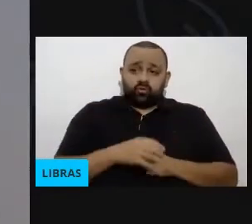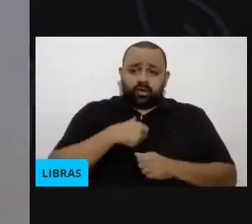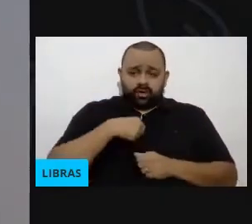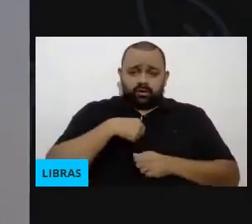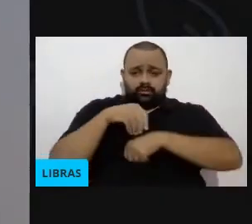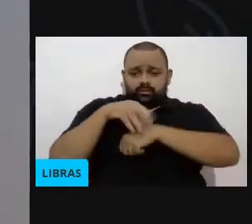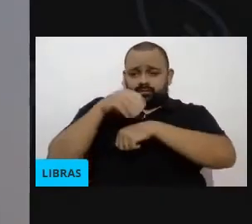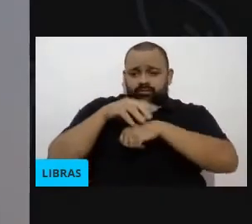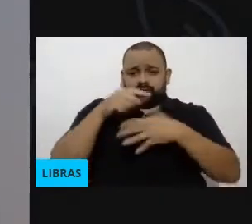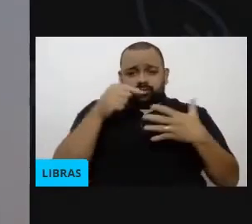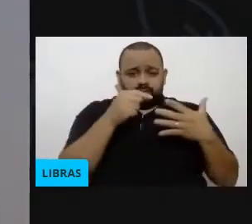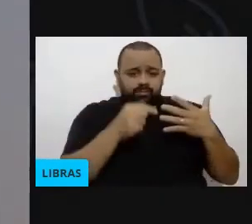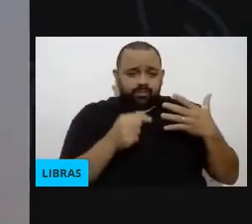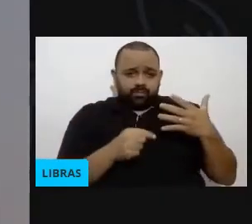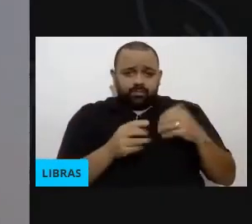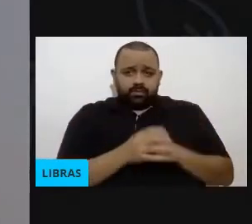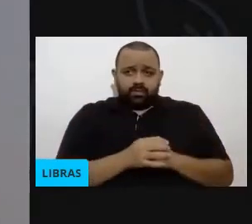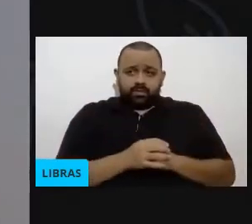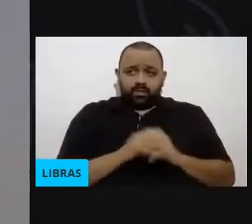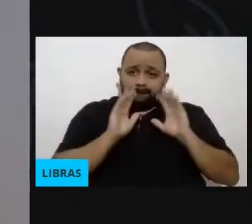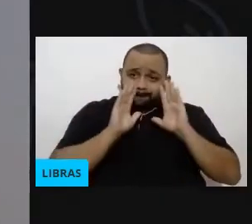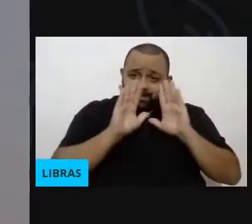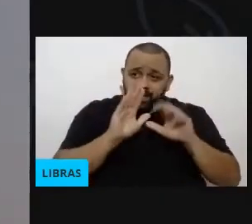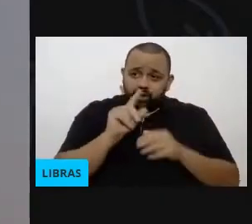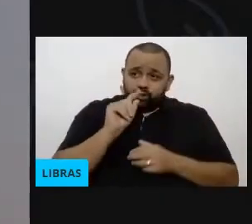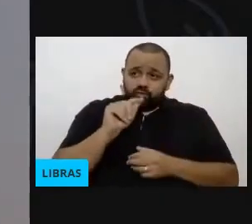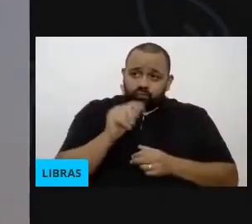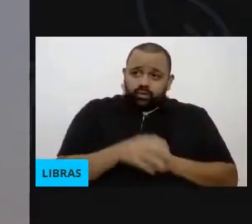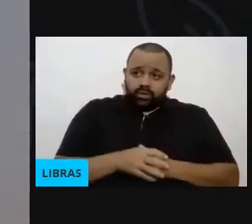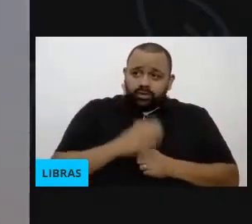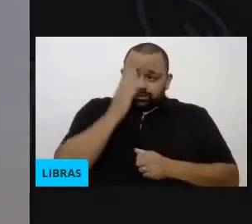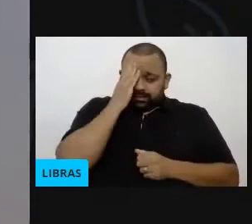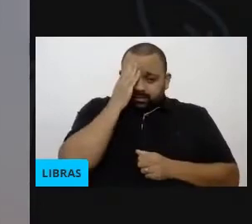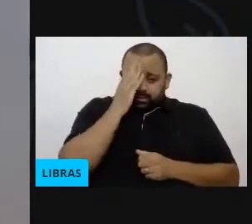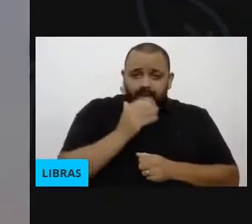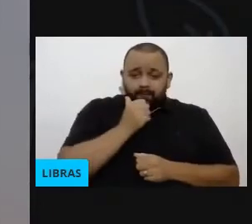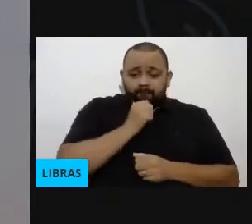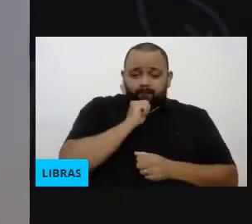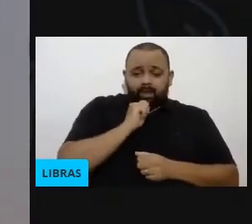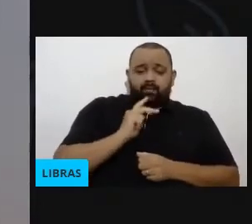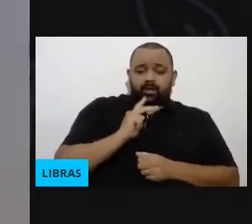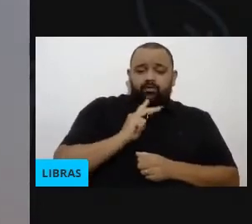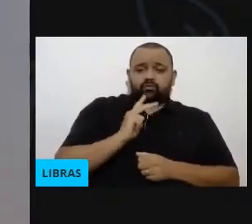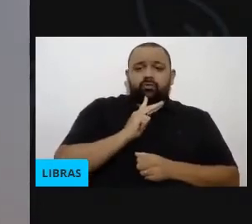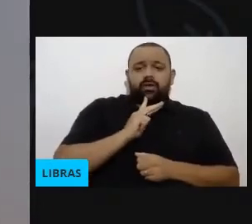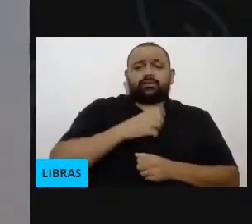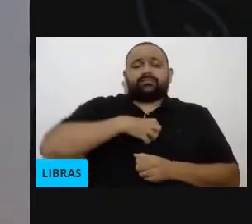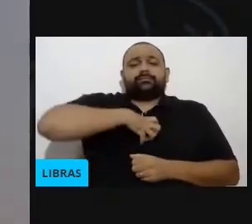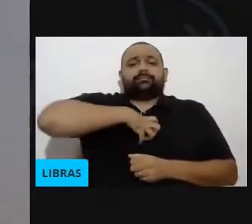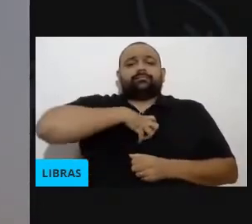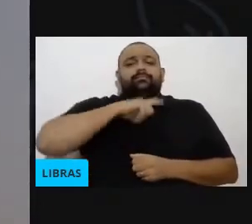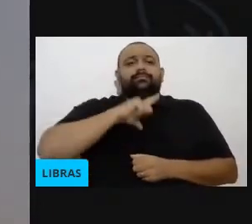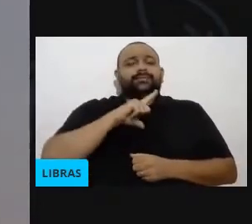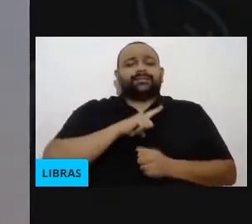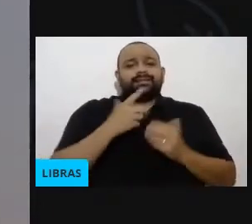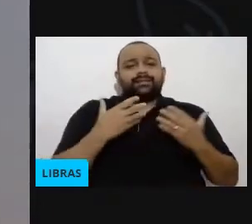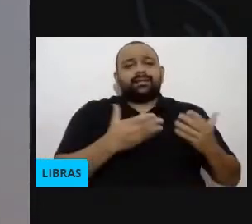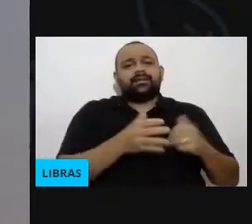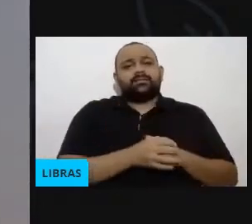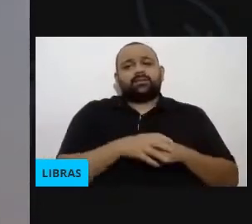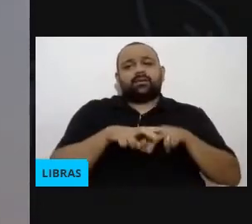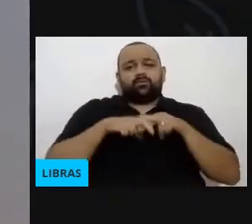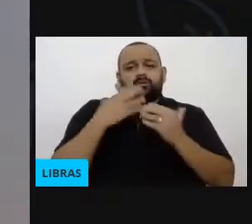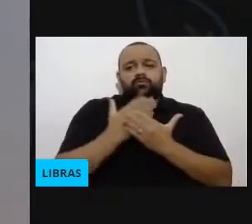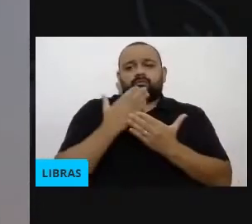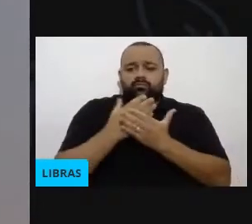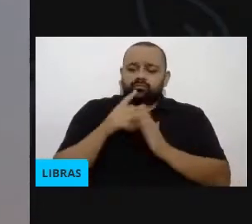algumas questões, mas a mãe, em particular, sentiu isso muito, né? Por estudos que vêm sendo